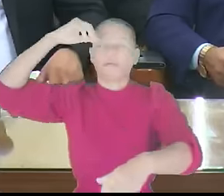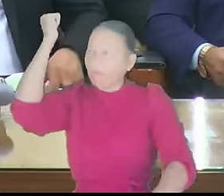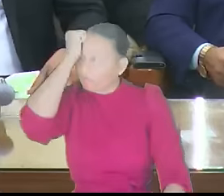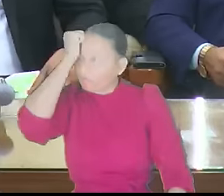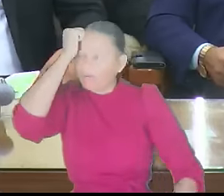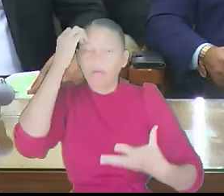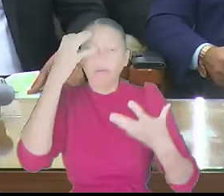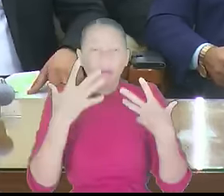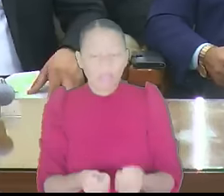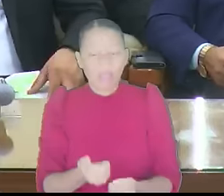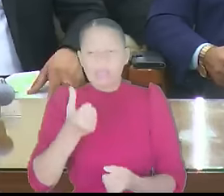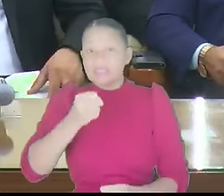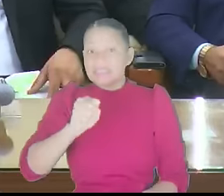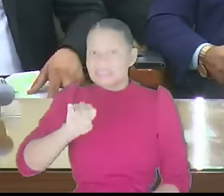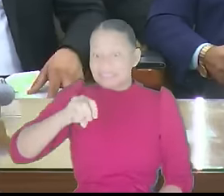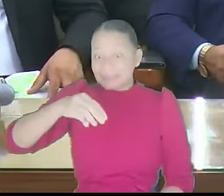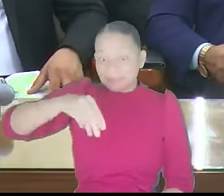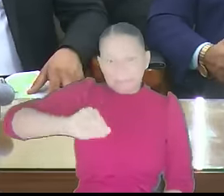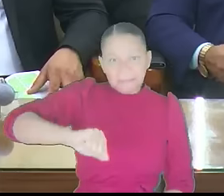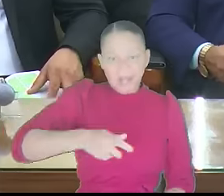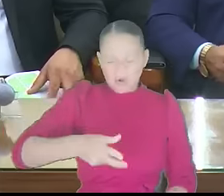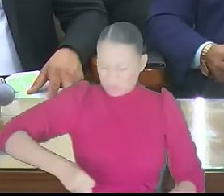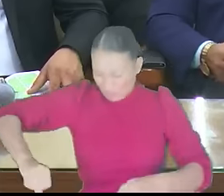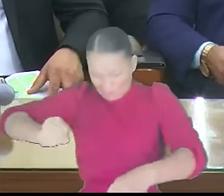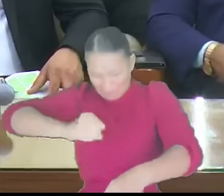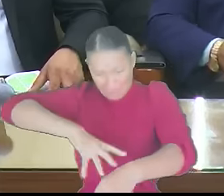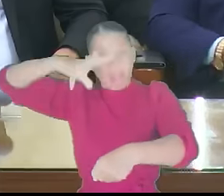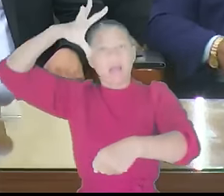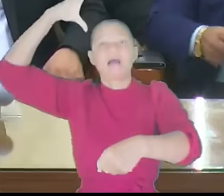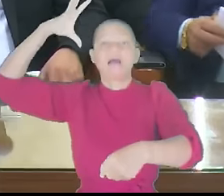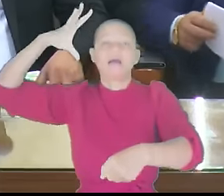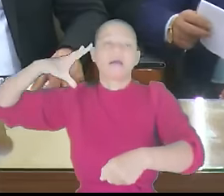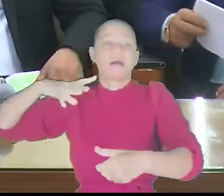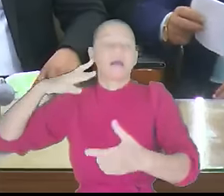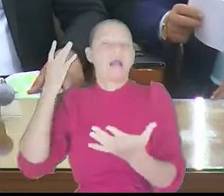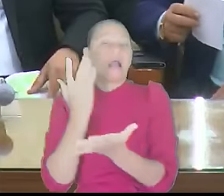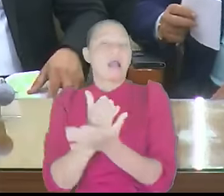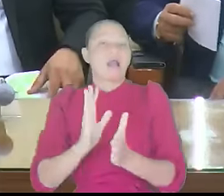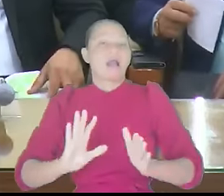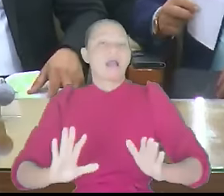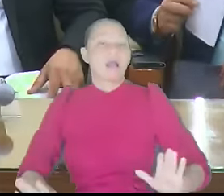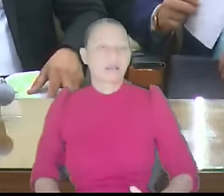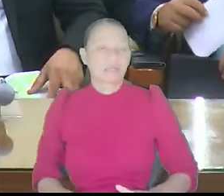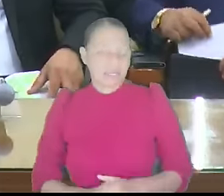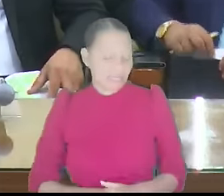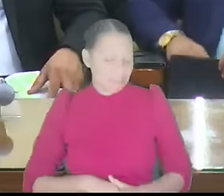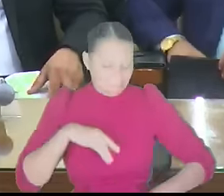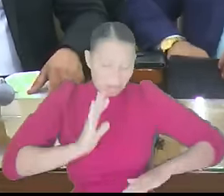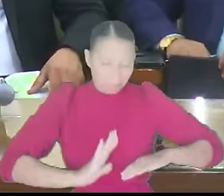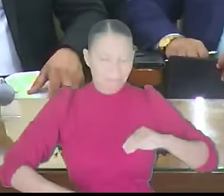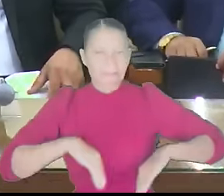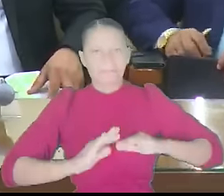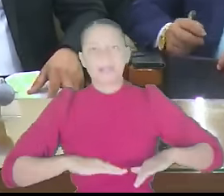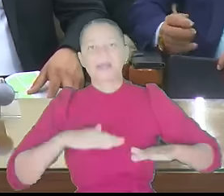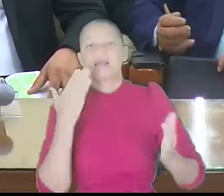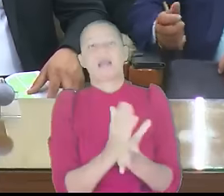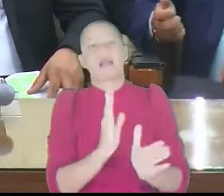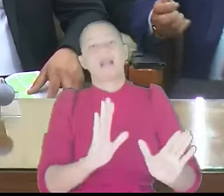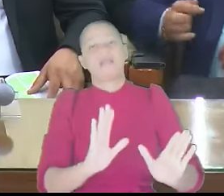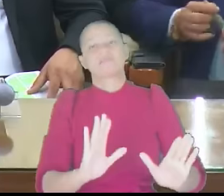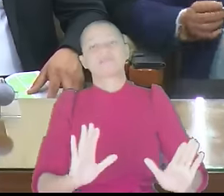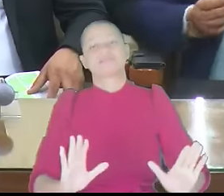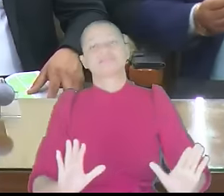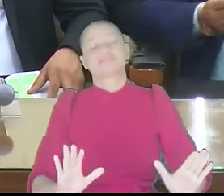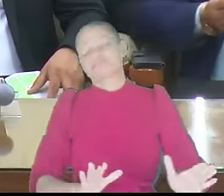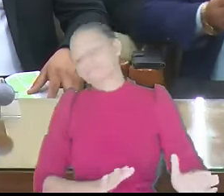até Simão, o mágico, foi crente. Deixou de bater o ganzar. Glória a Jesus. E